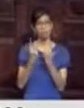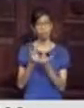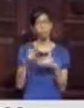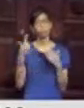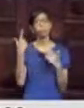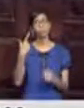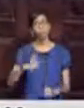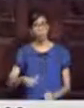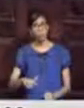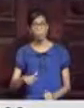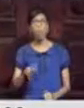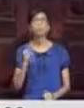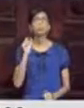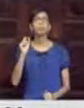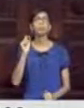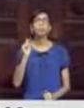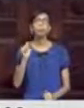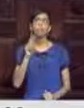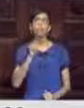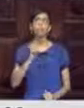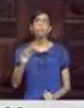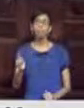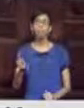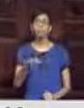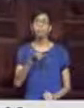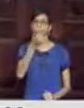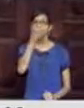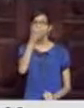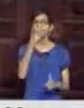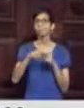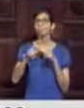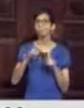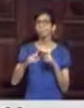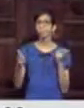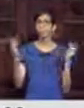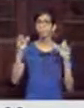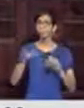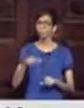uma vez, quem paga a conta desses processos é a população do Rio de Janeiro.